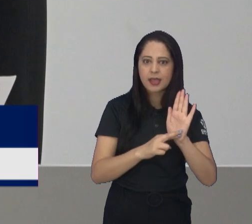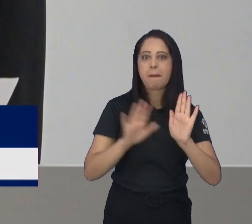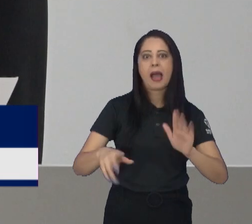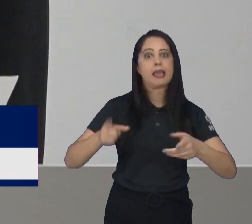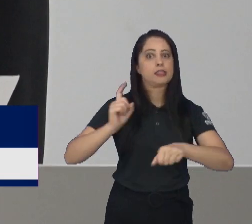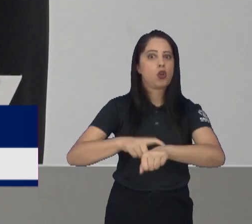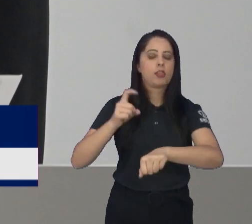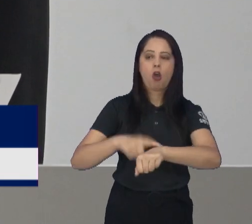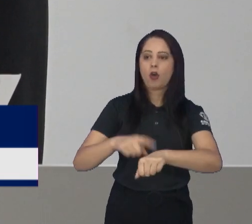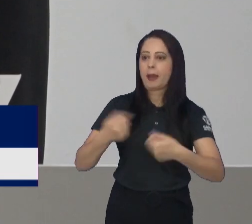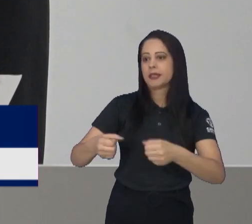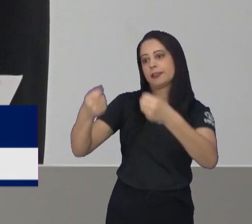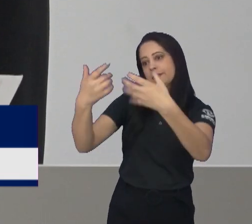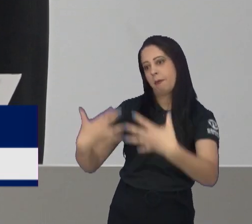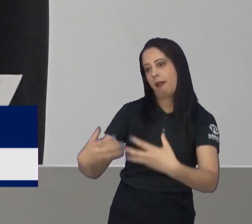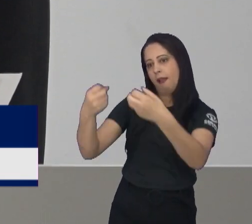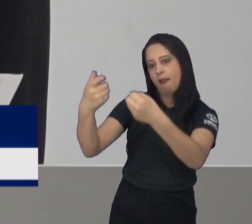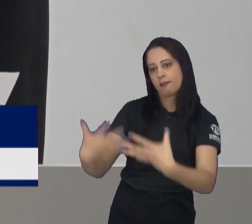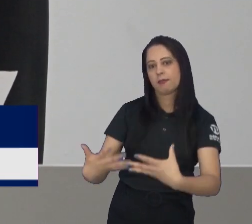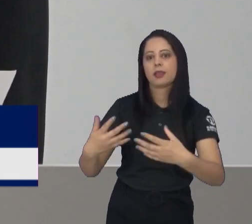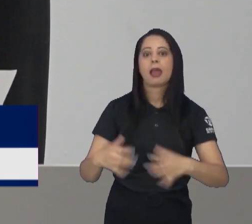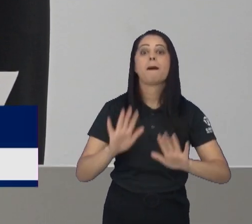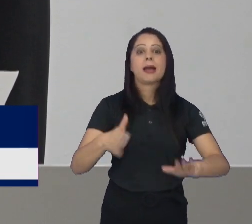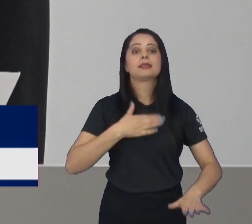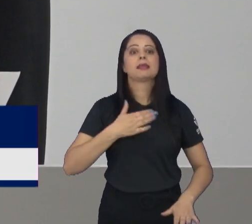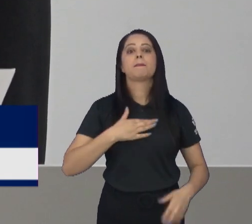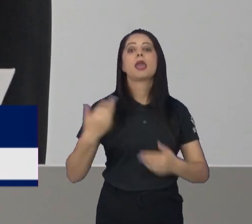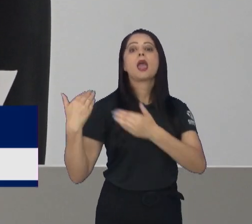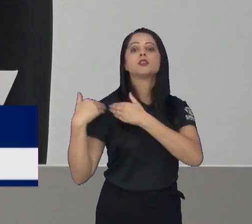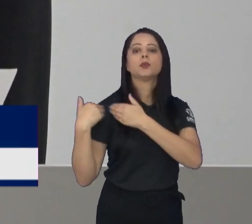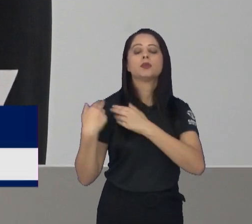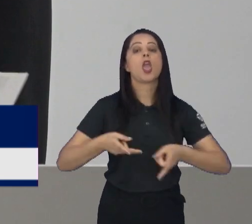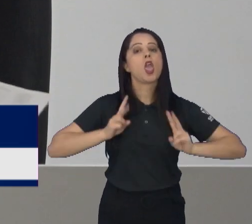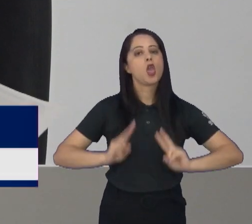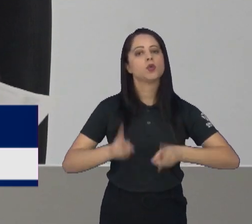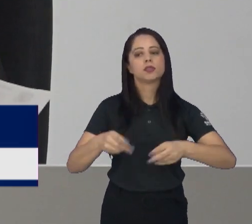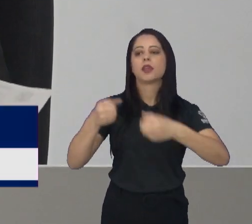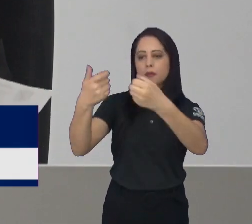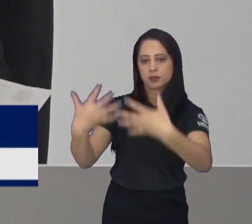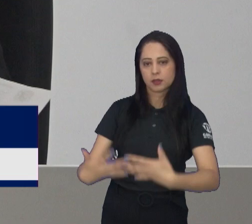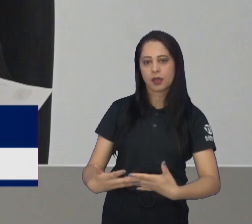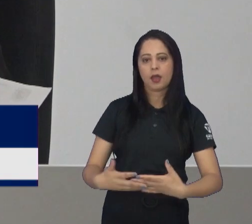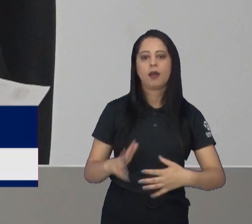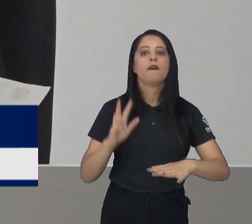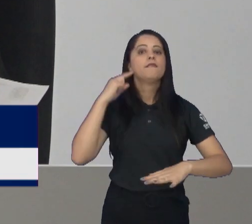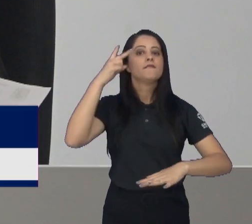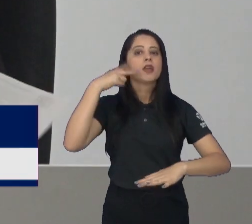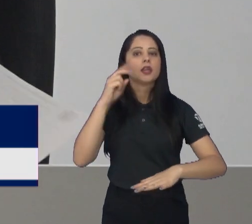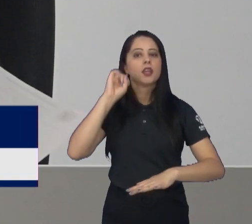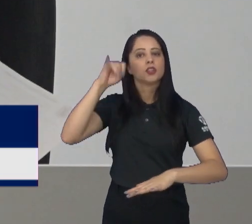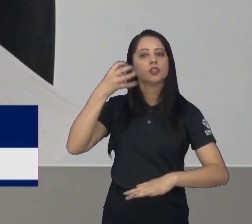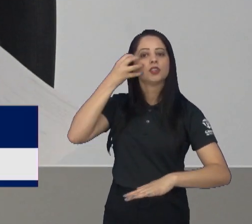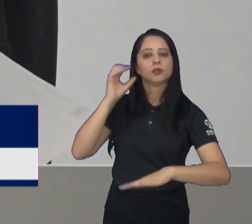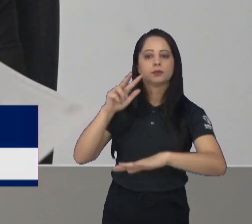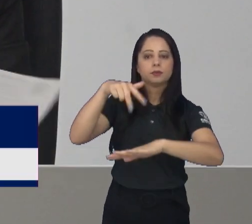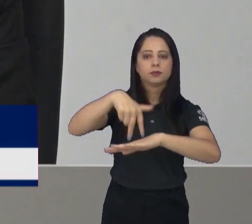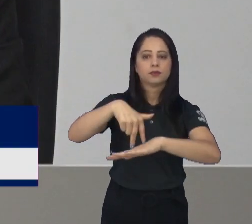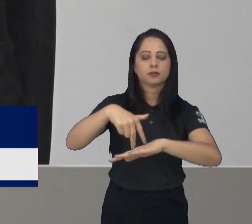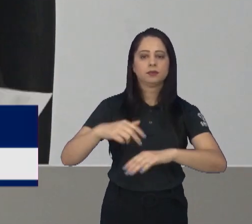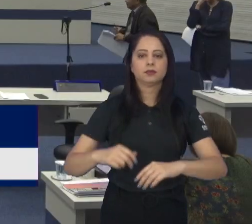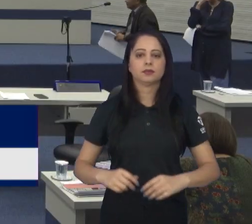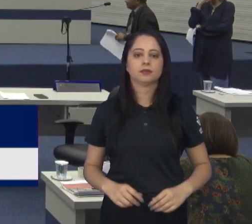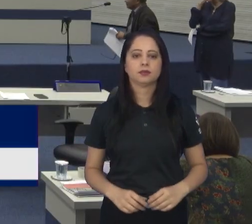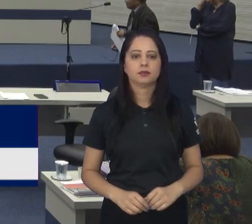esse vereador tem que estar explicando para vocês. Mas é a minha função, eu sempre vou estar passando para vocês. Com a palavra, a vereadora Juliana Fraga.